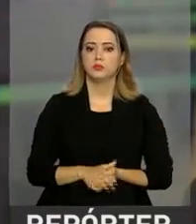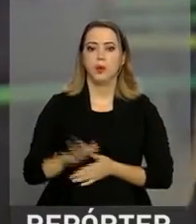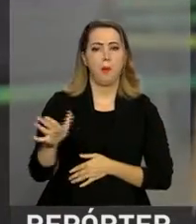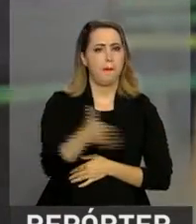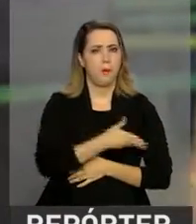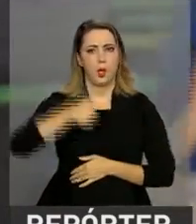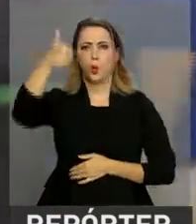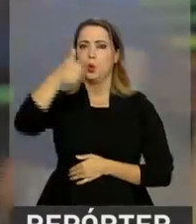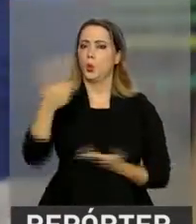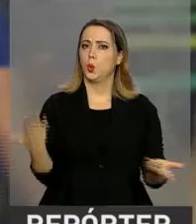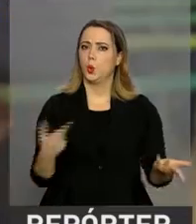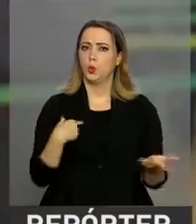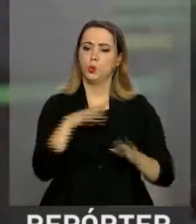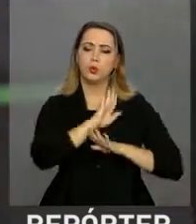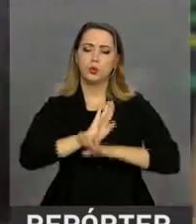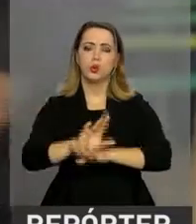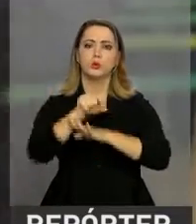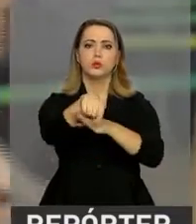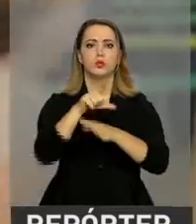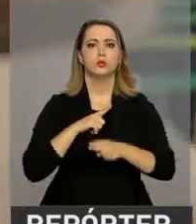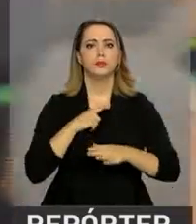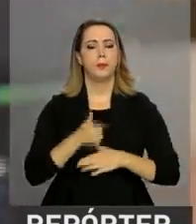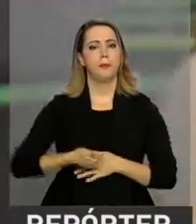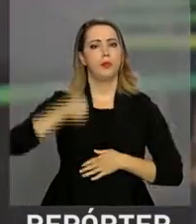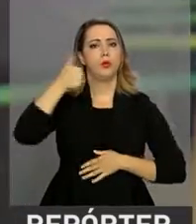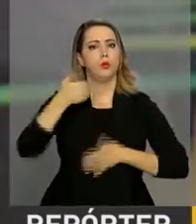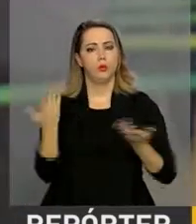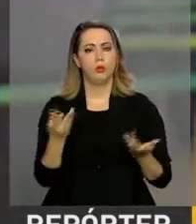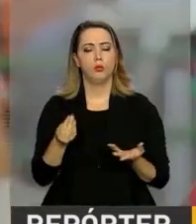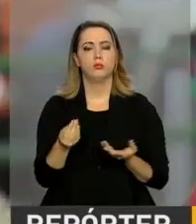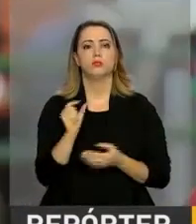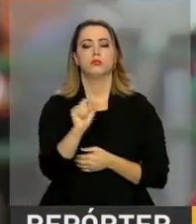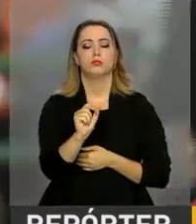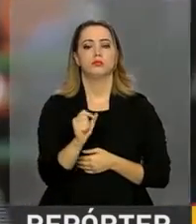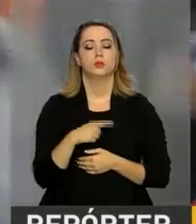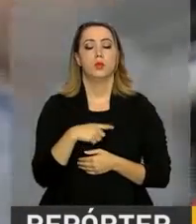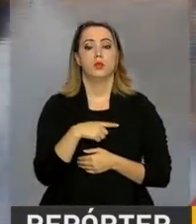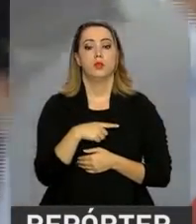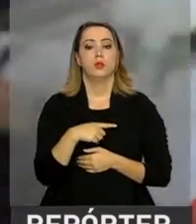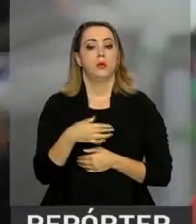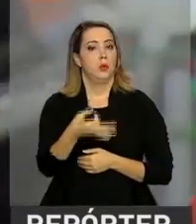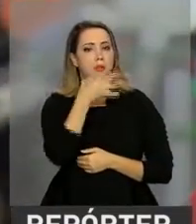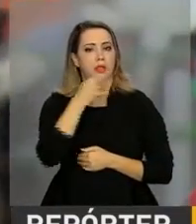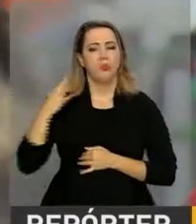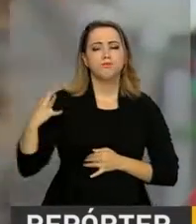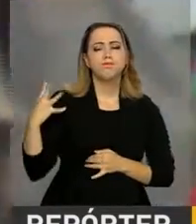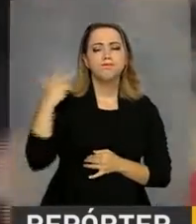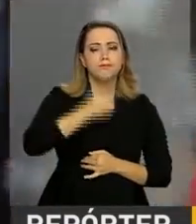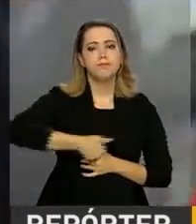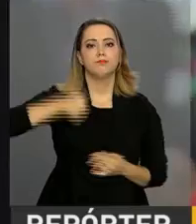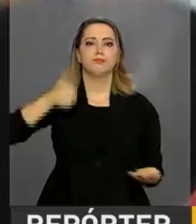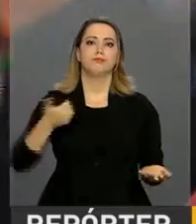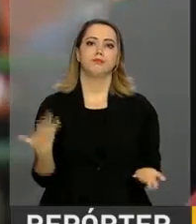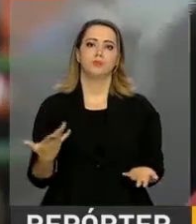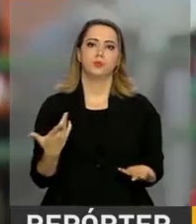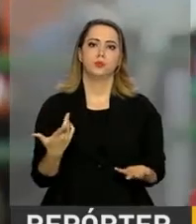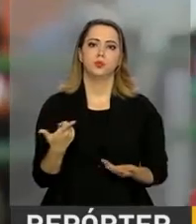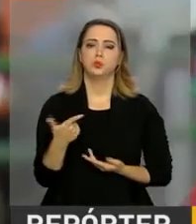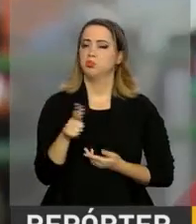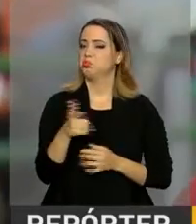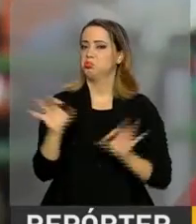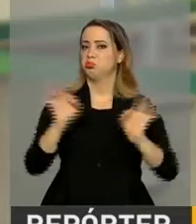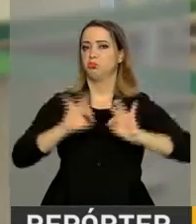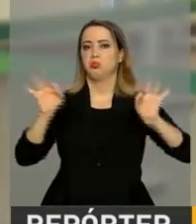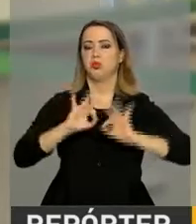que fizeram, hoje oferece muita comodidade para todos que procuram aqui. Eu acho ótimo, não tem nada